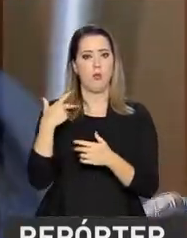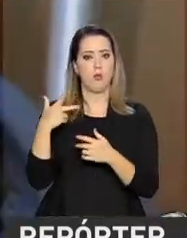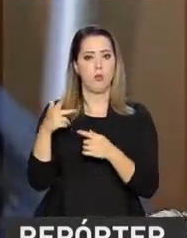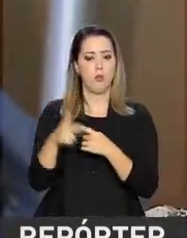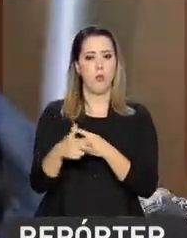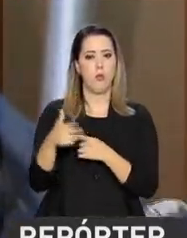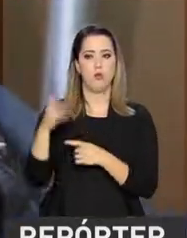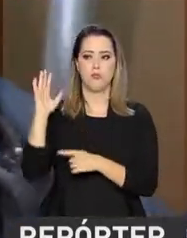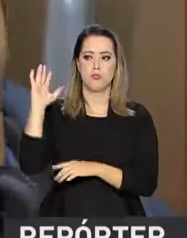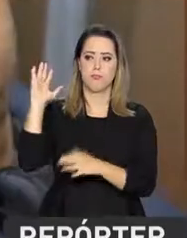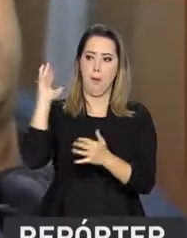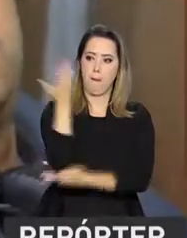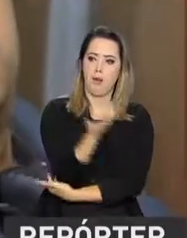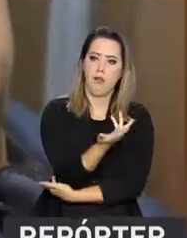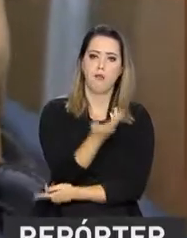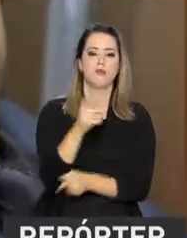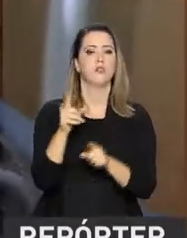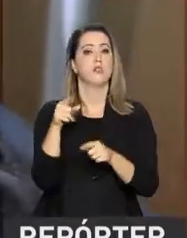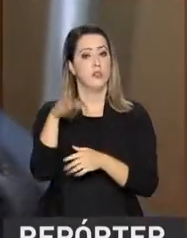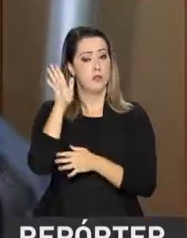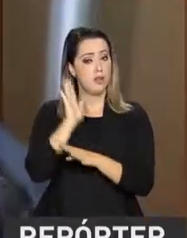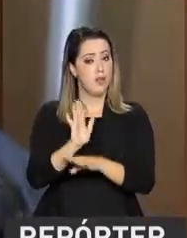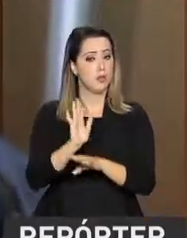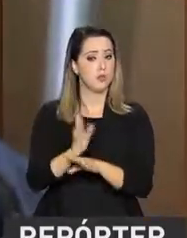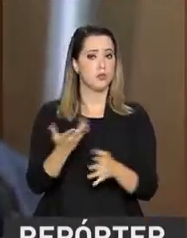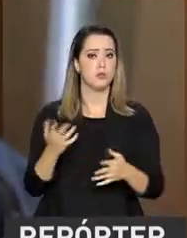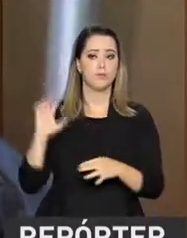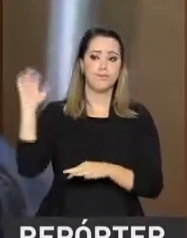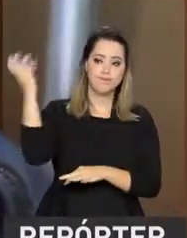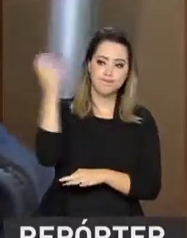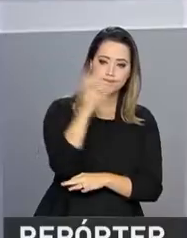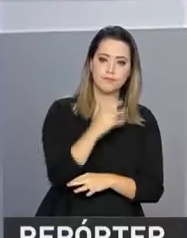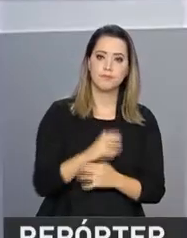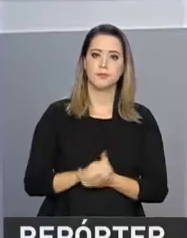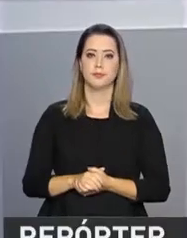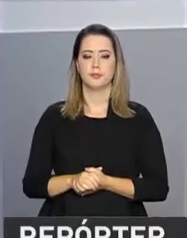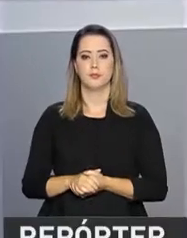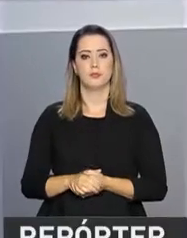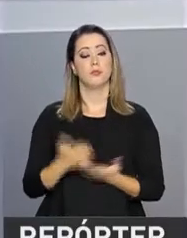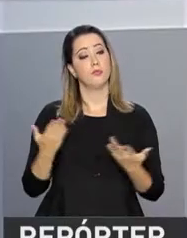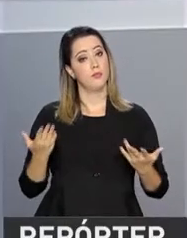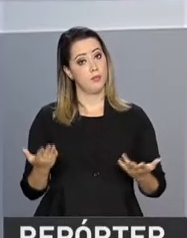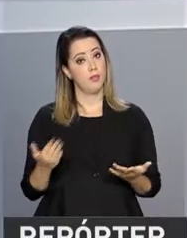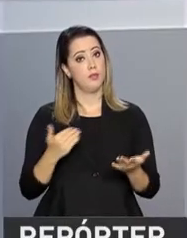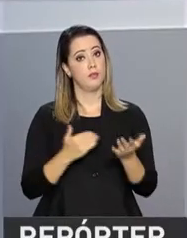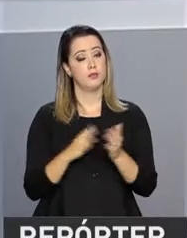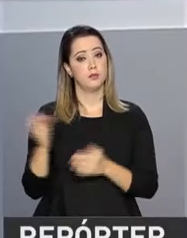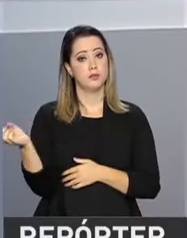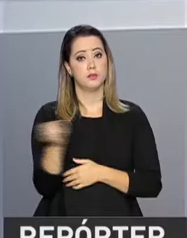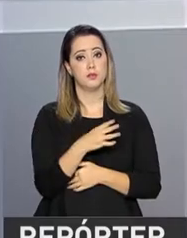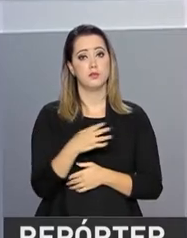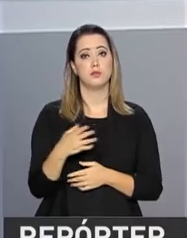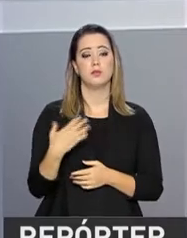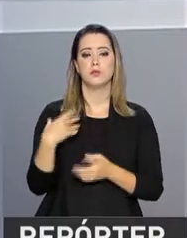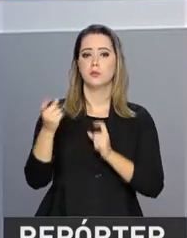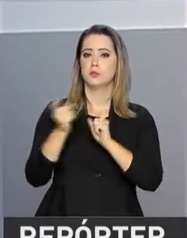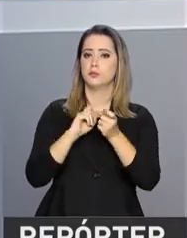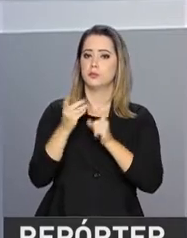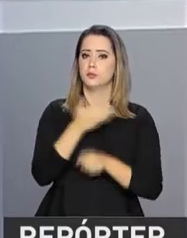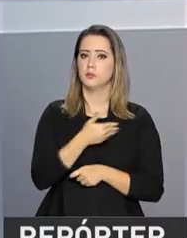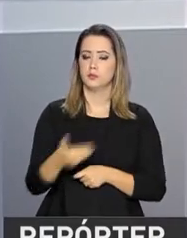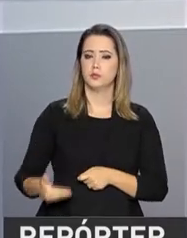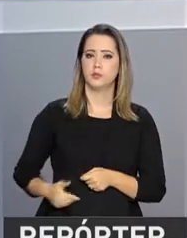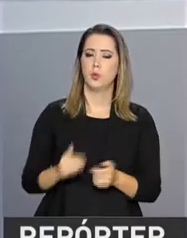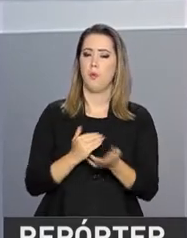árvores você está ajudando a ao meio ambiente e falando em modernizar a administração pública